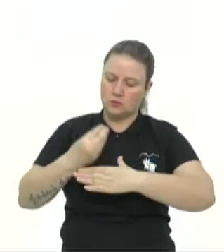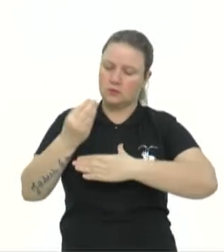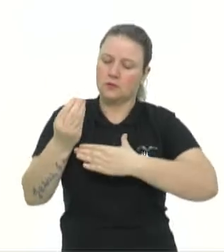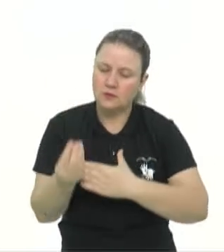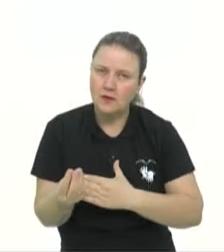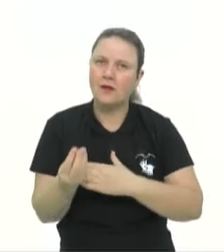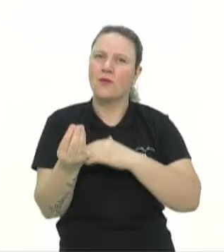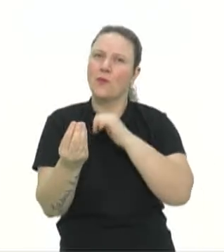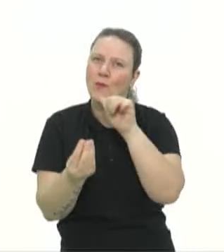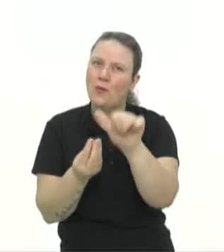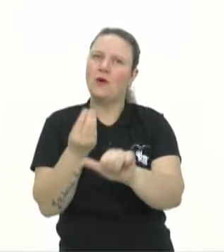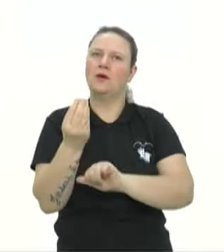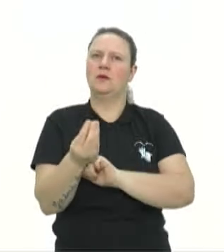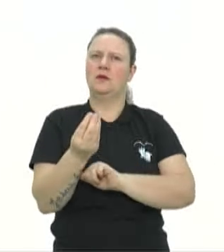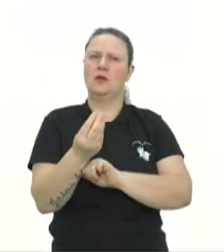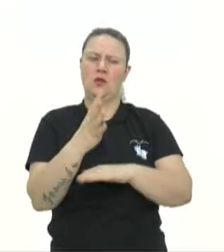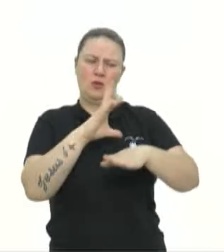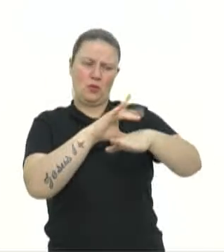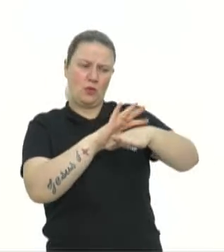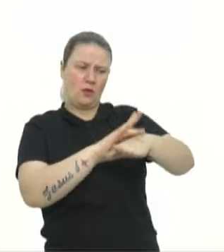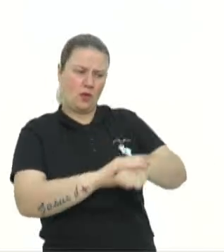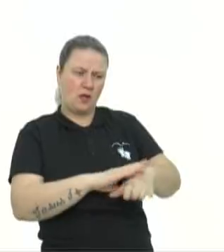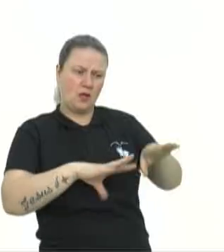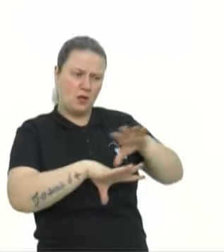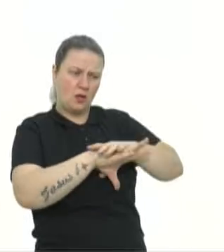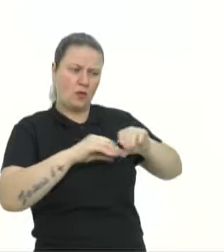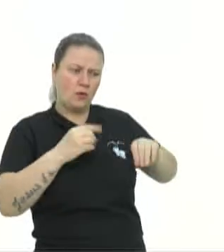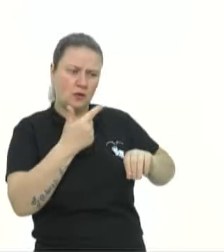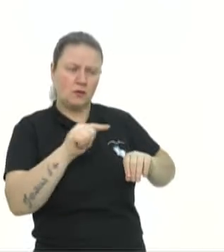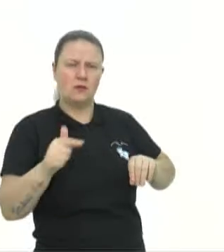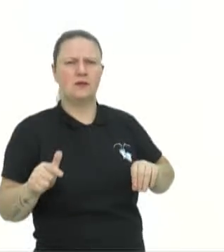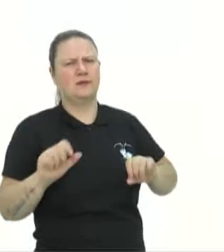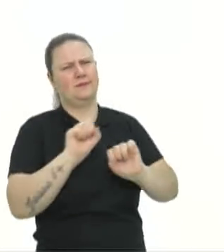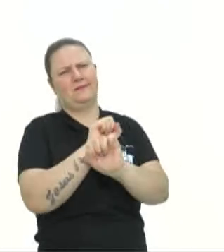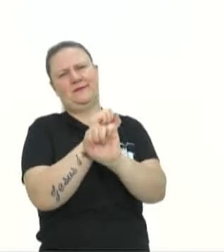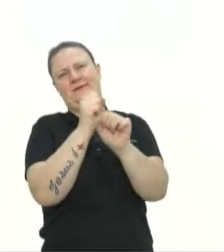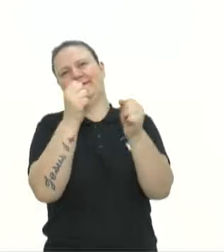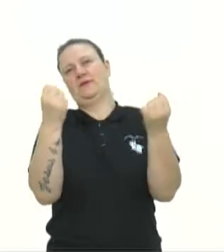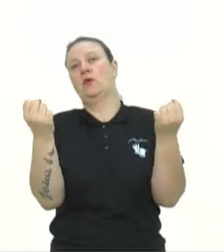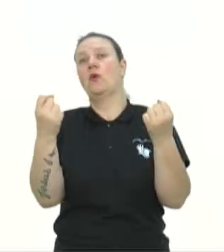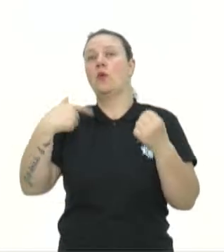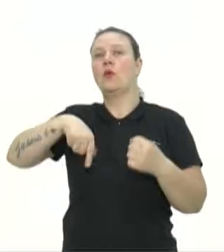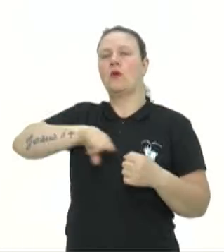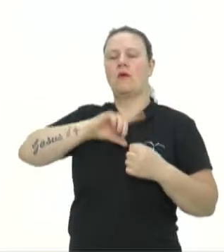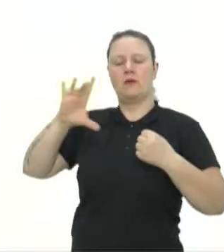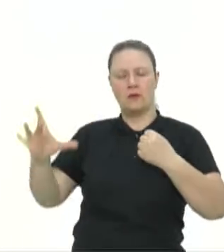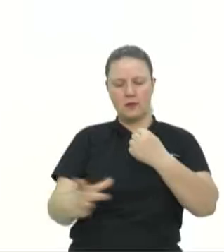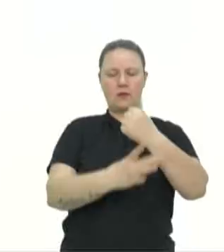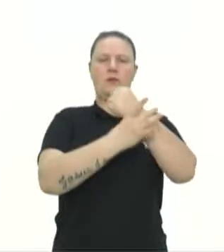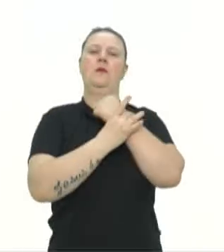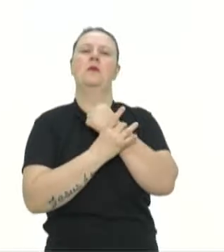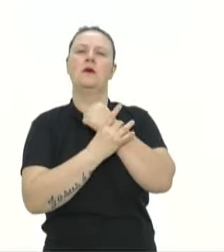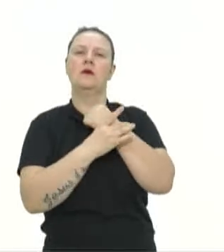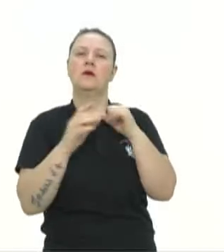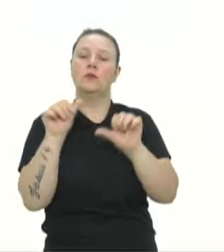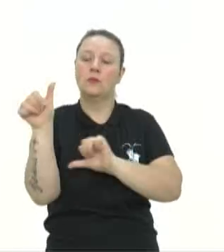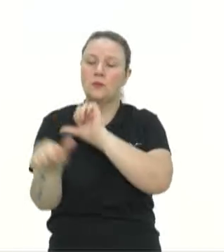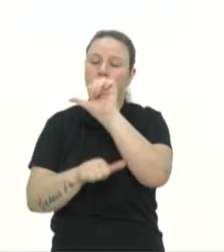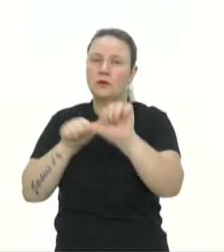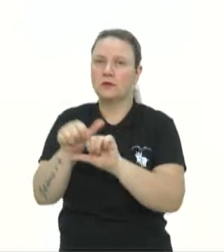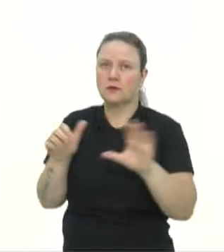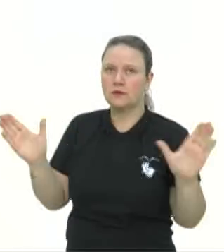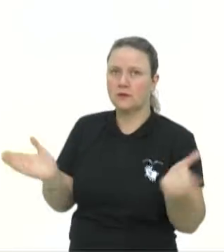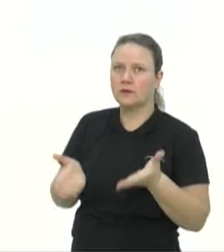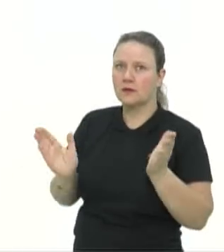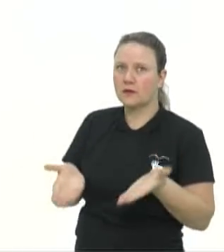não se mude, nem doença sem cura. Na mudança de postura, a gente fica mais seguro. Na mudança do presente, a gente